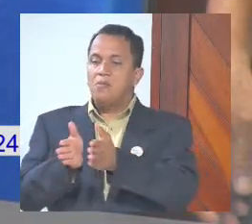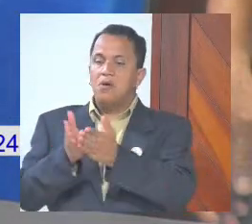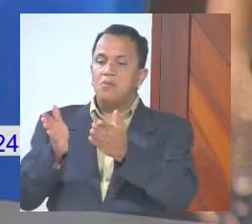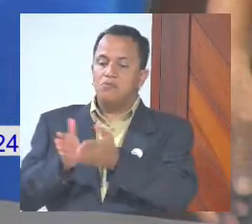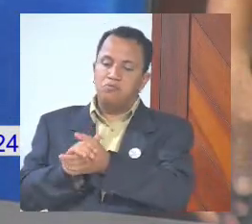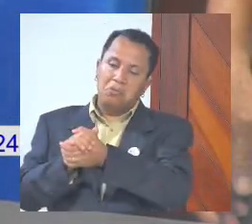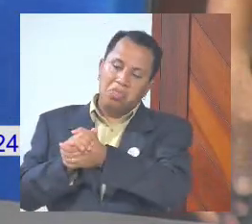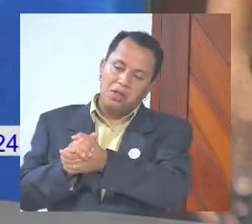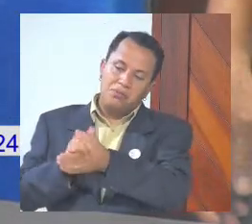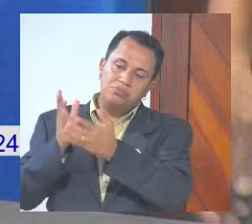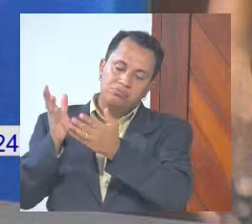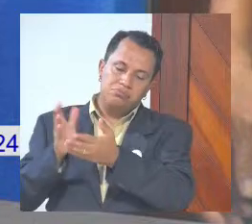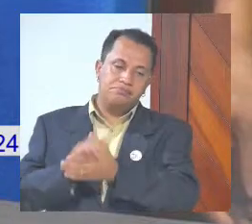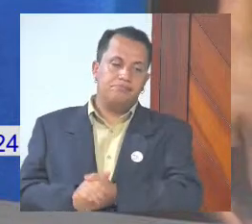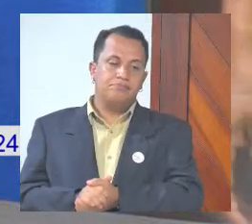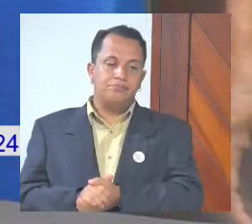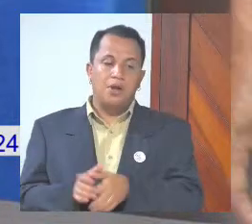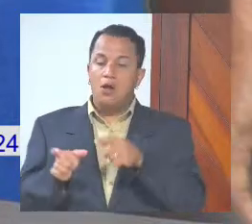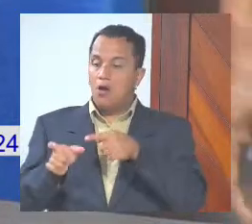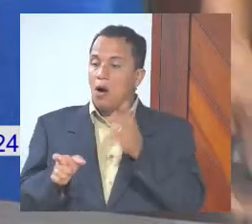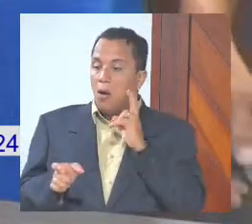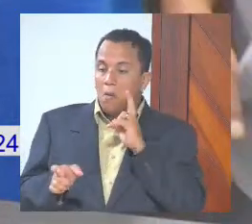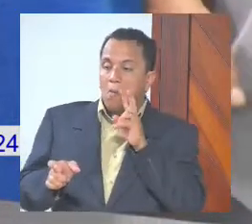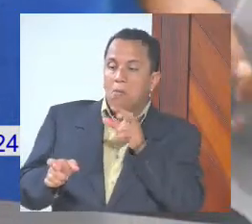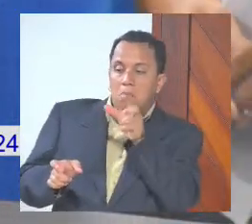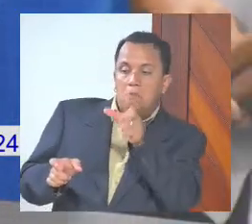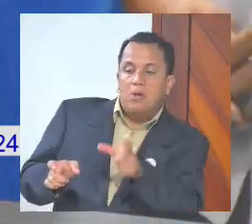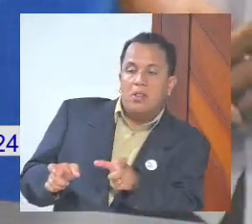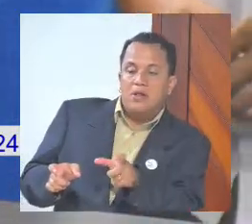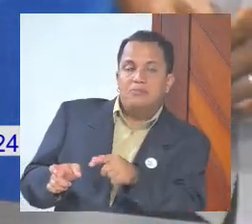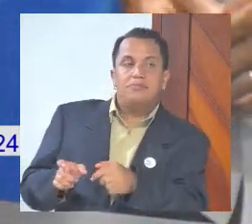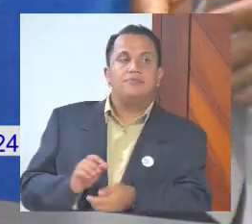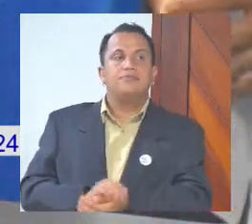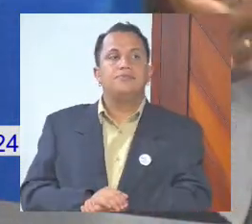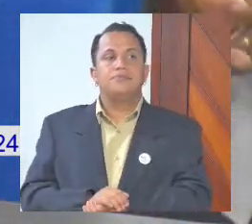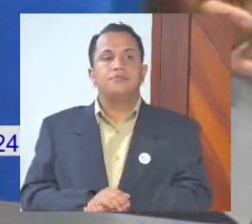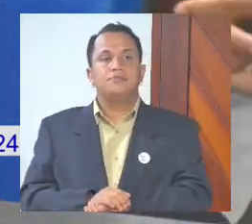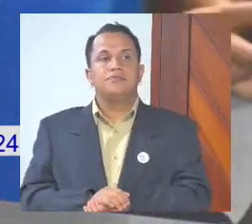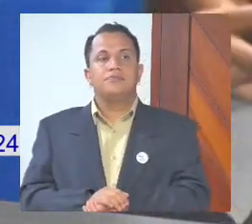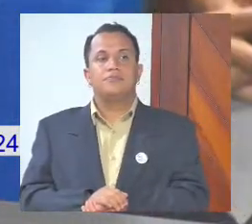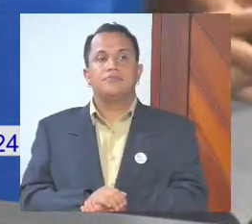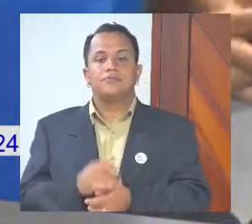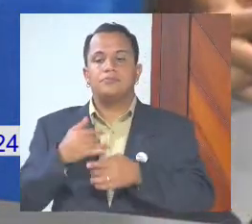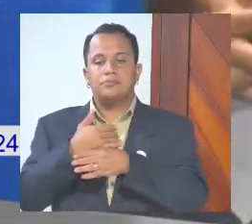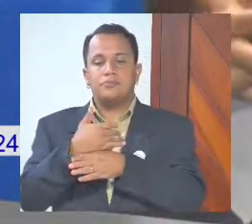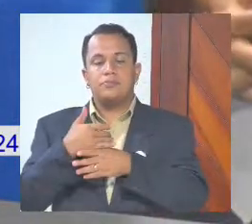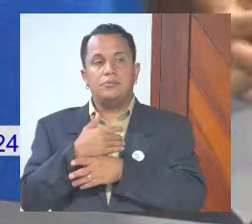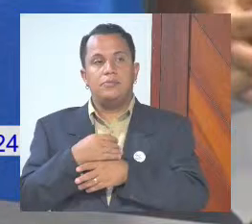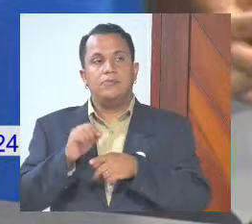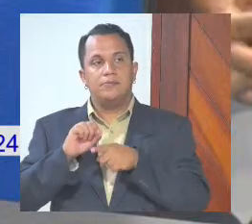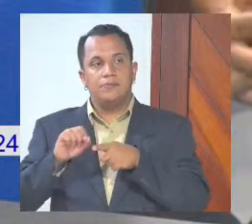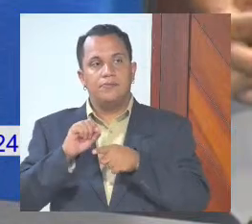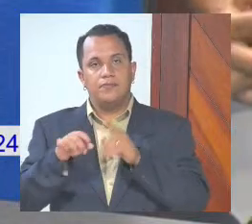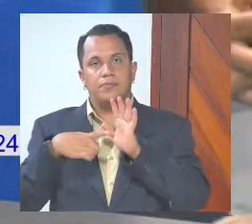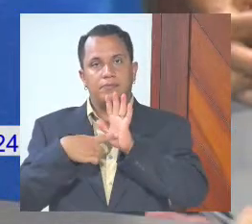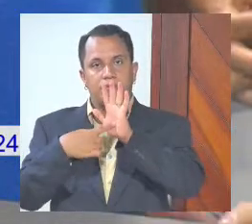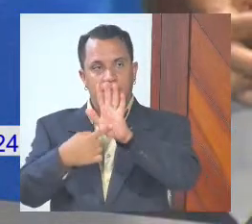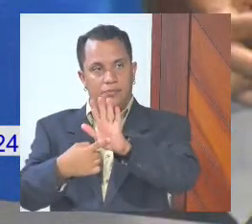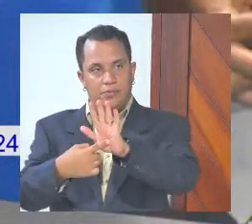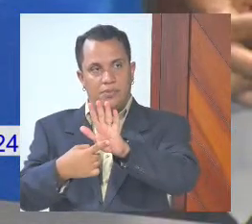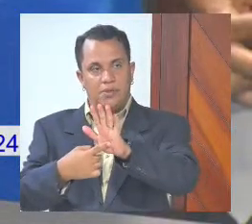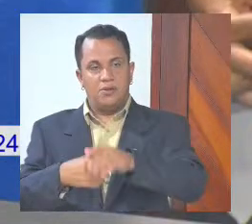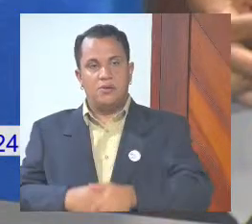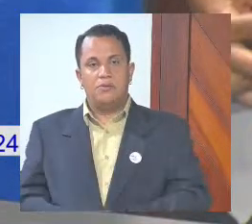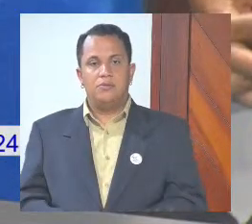homenageá-lo. Desta forma, observando os atos regimentais, a cidade de Pinheiro, representada por seu